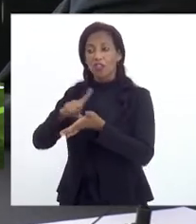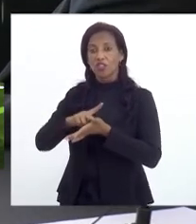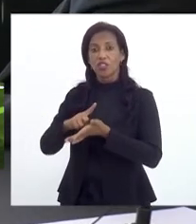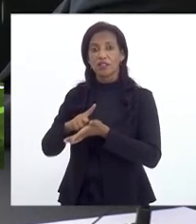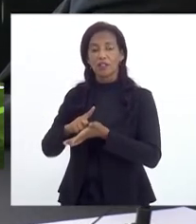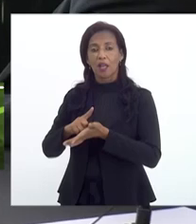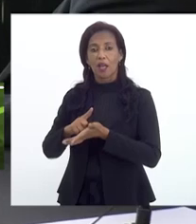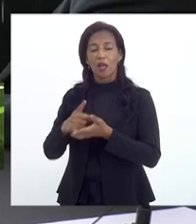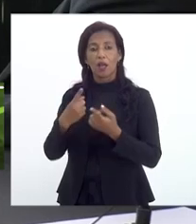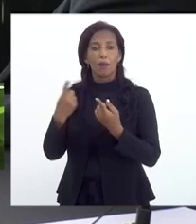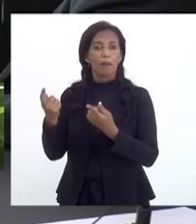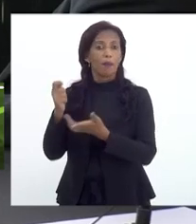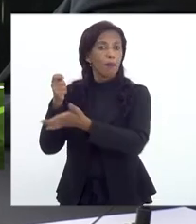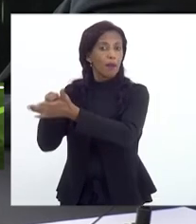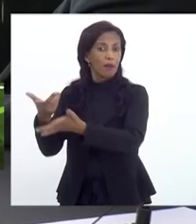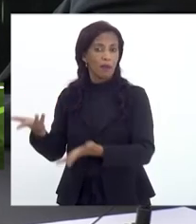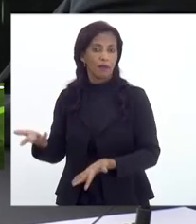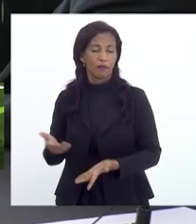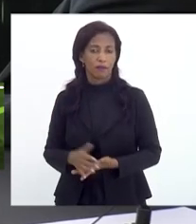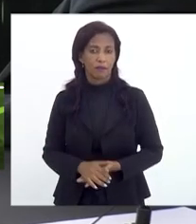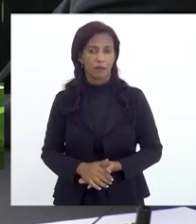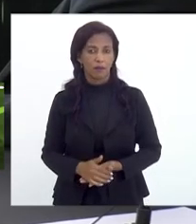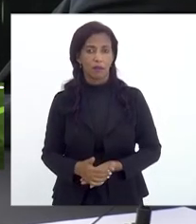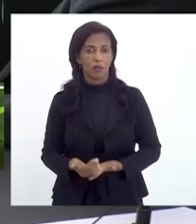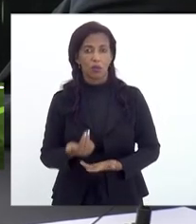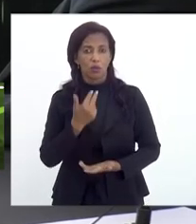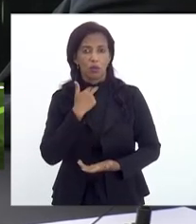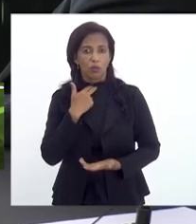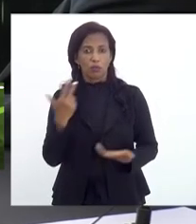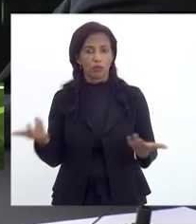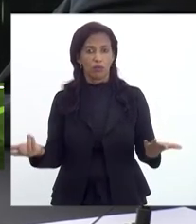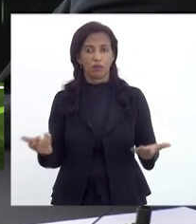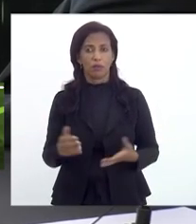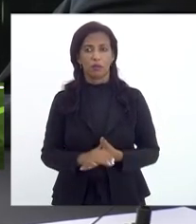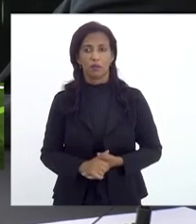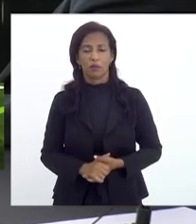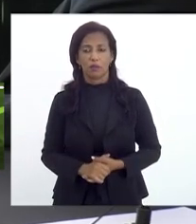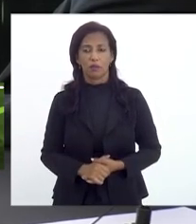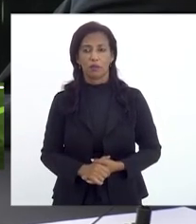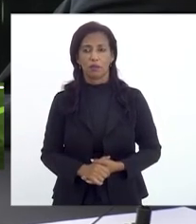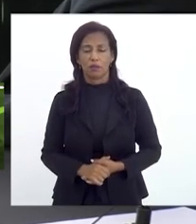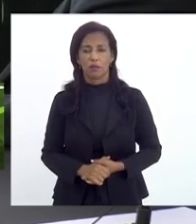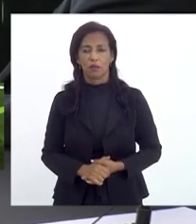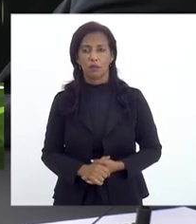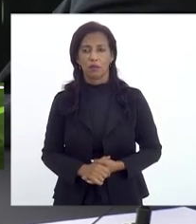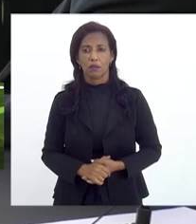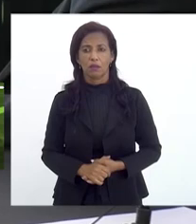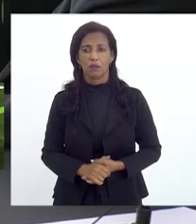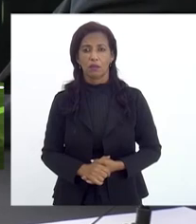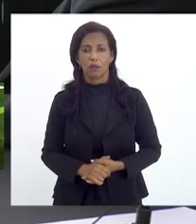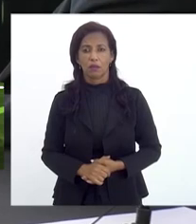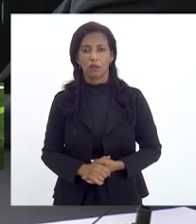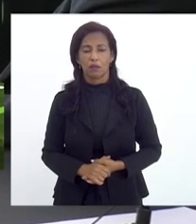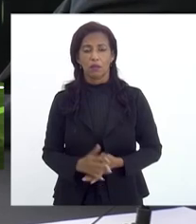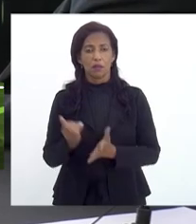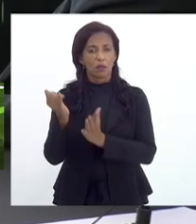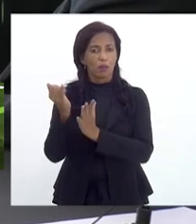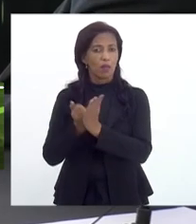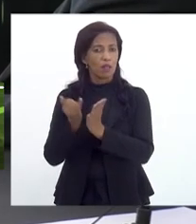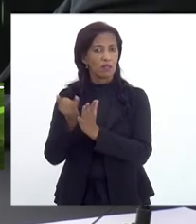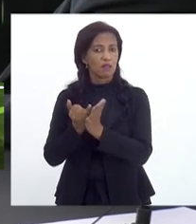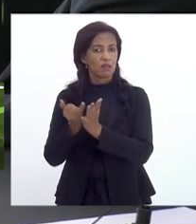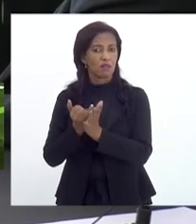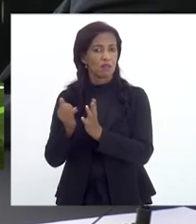Quanto a União Não tem pé nem cabeça De fazer isso A minha opinião Isso é um aro Isso é um adiantamento De receita orçamentária